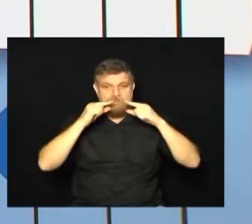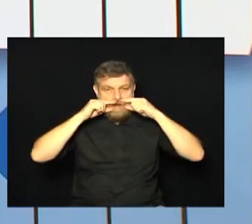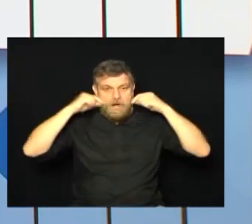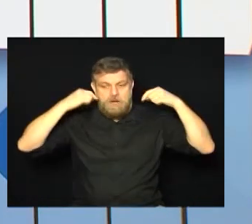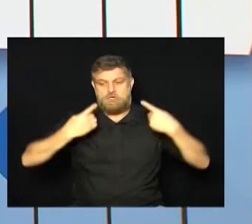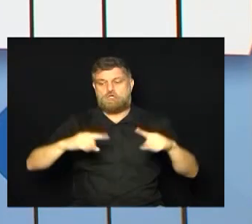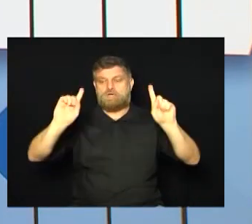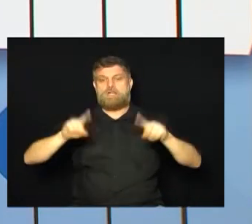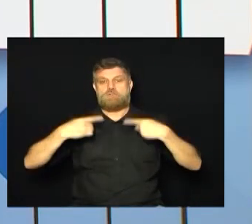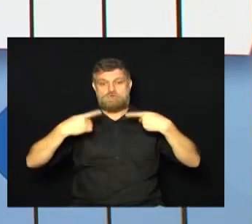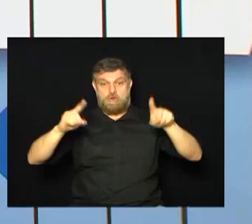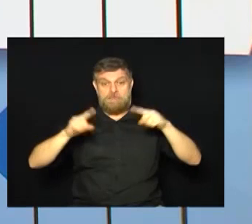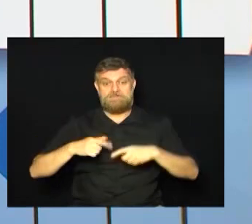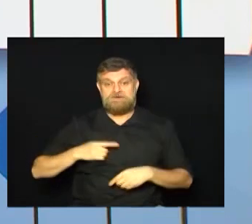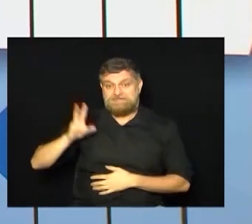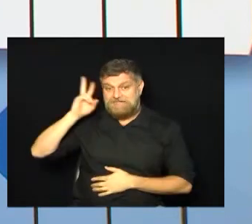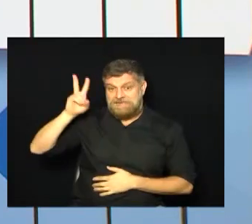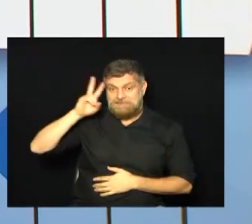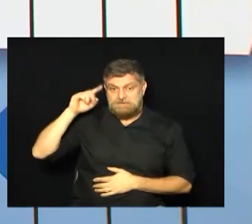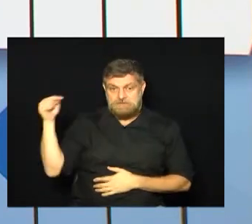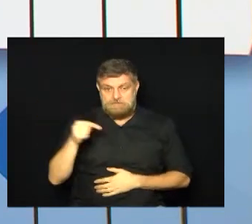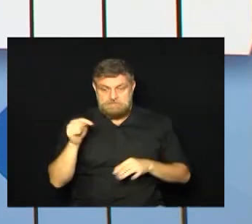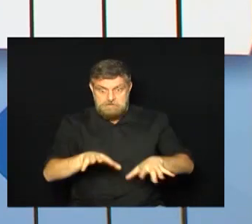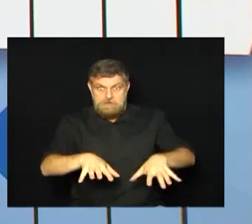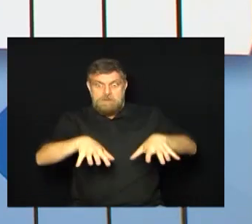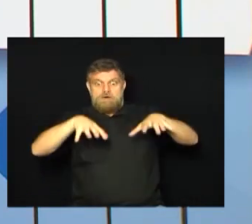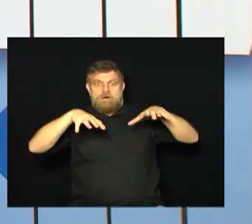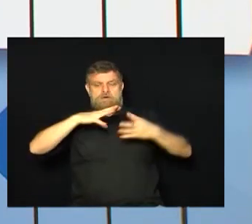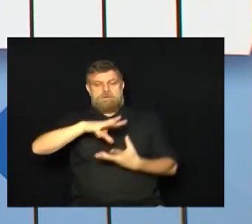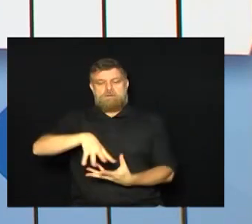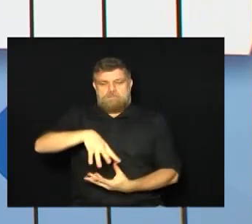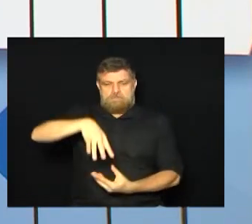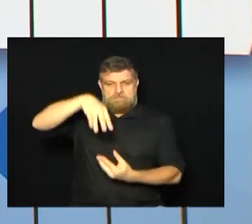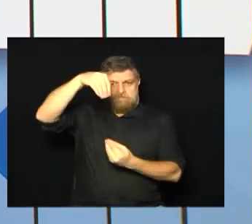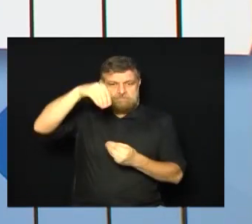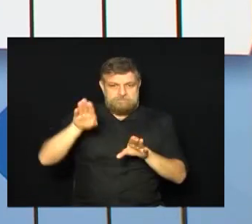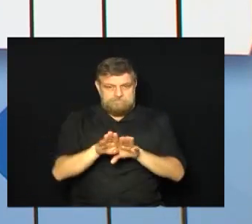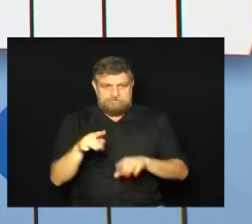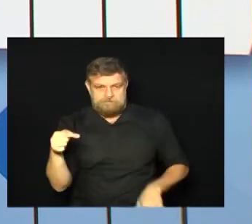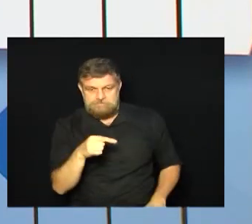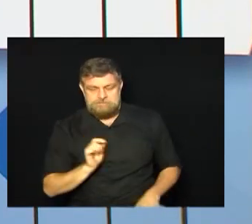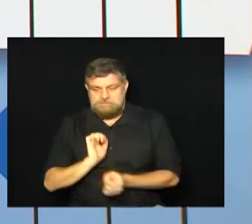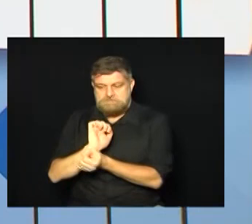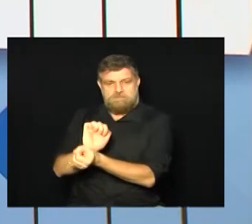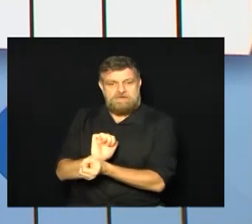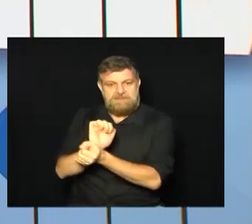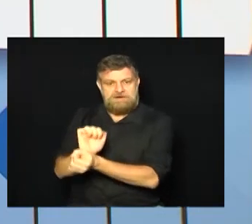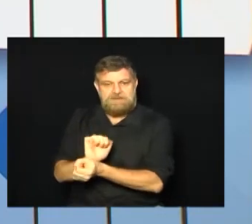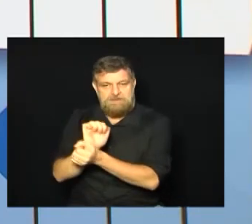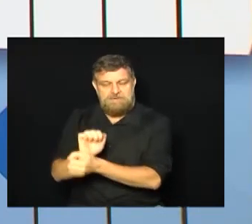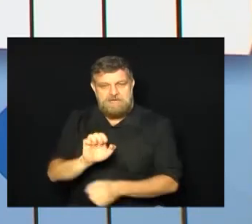Aí vai ter a história do fantasma do maestro Carlos Gomes e também do escravo